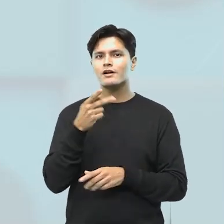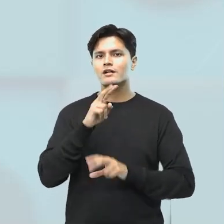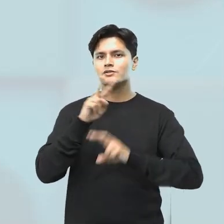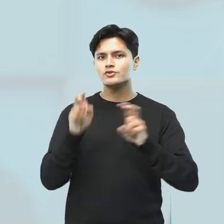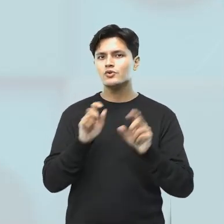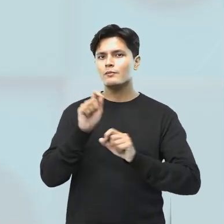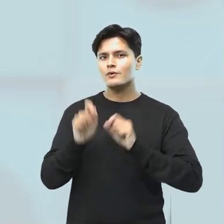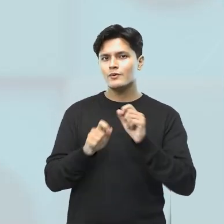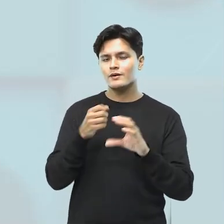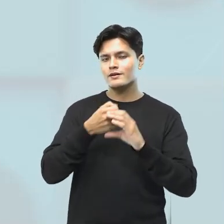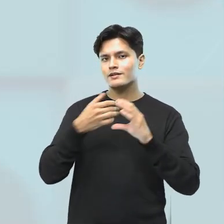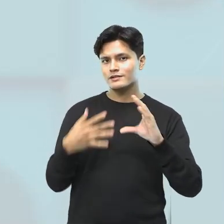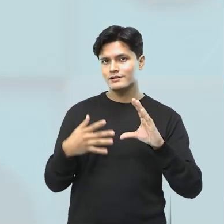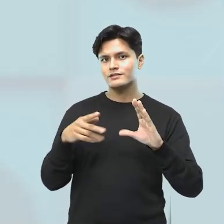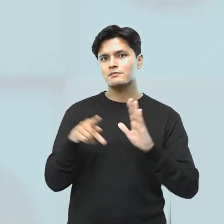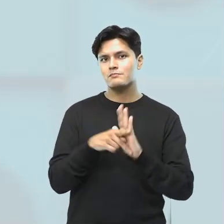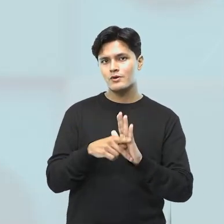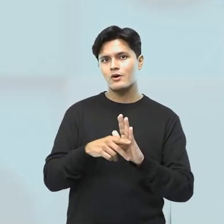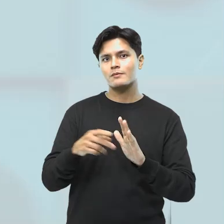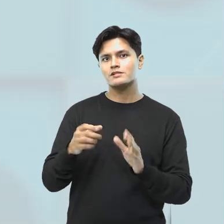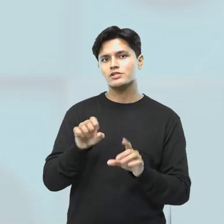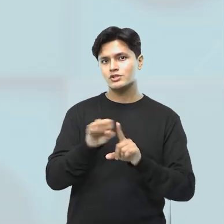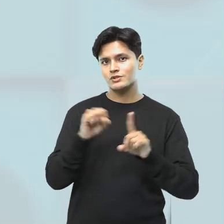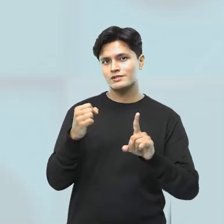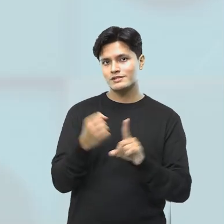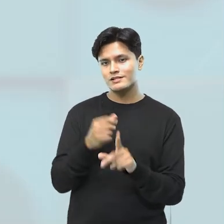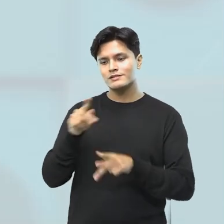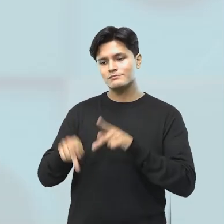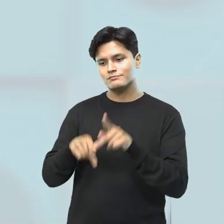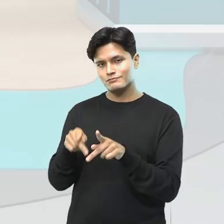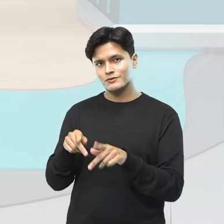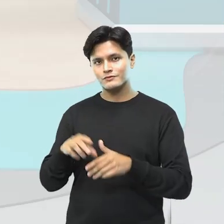questões sociais desse povo. Atenção!